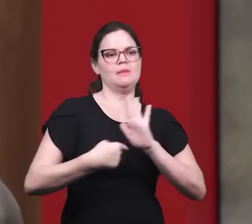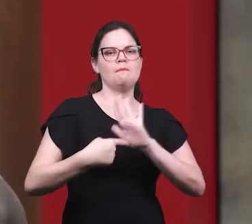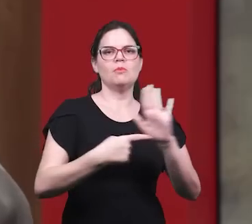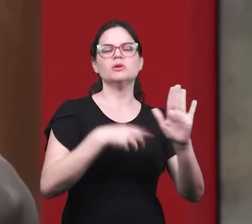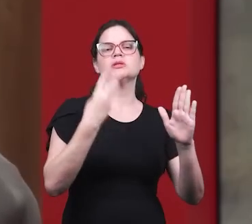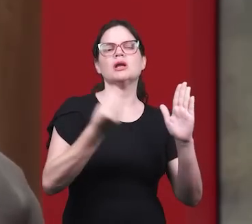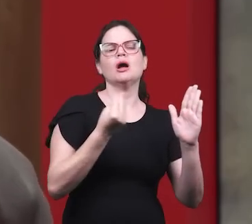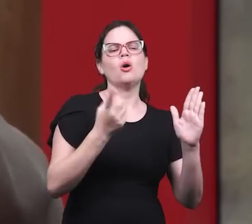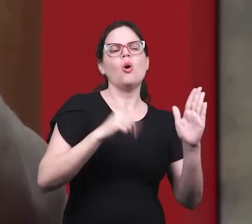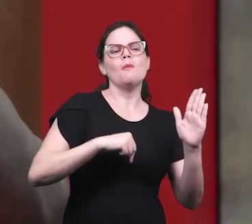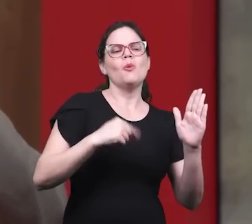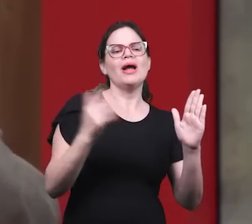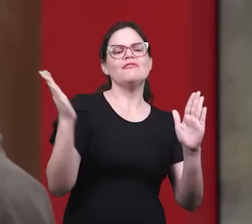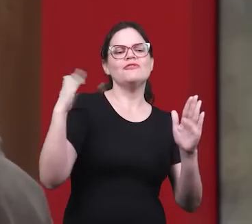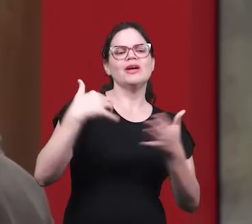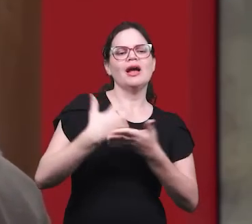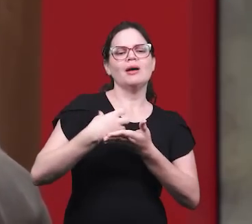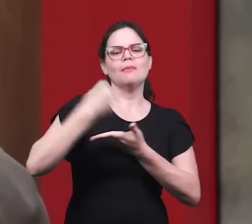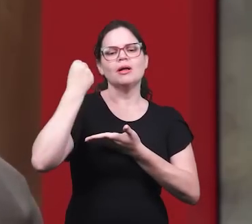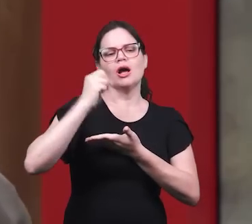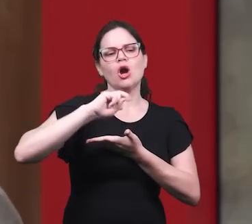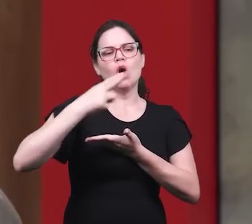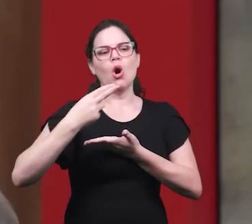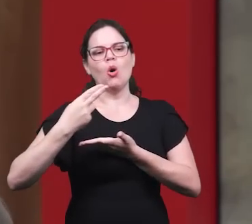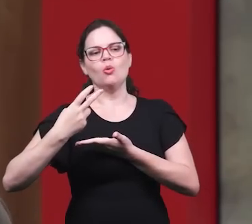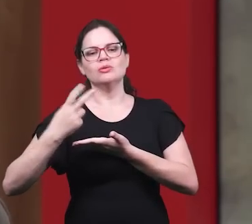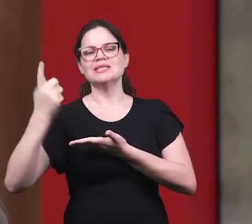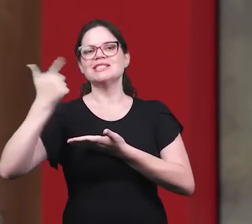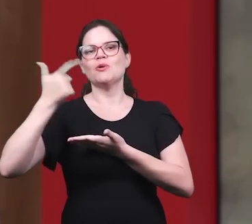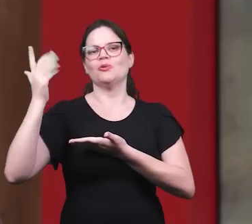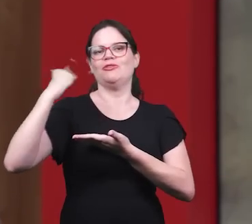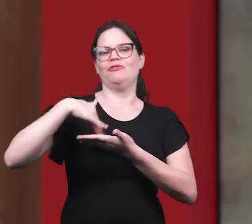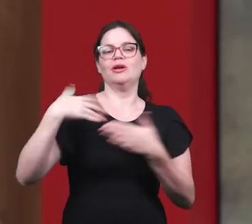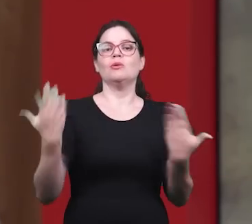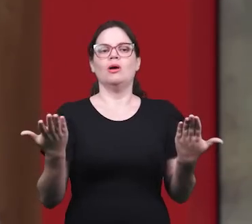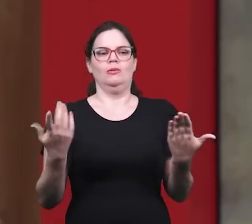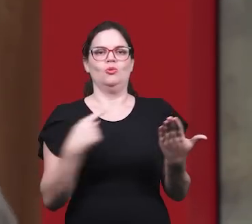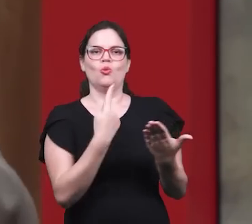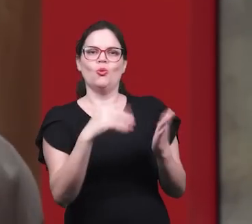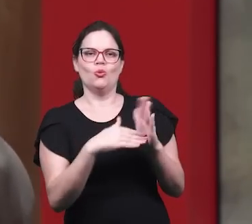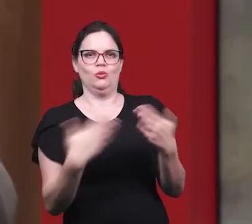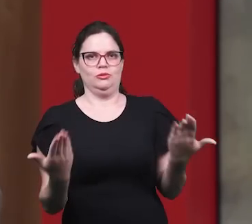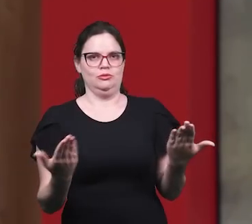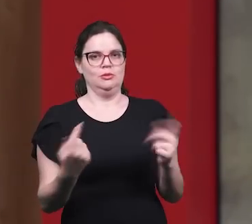Então, mas lendo Mateus, dá para identificar os momentos que se refere à